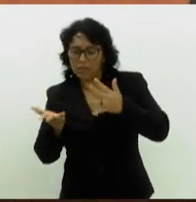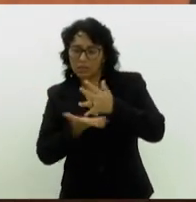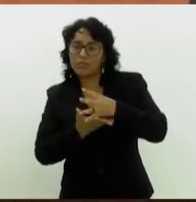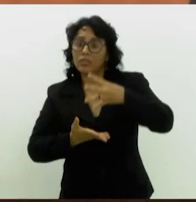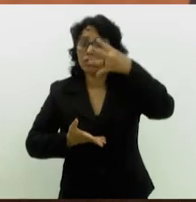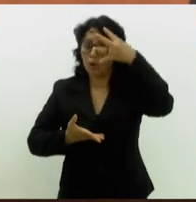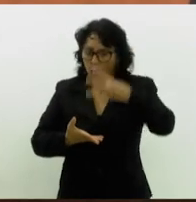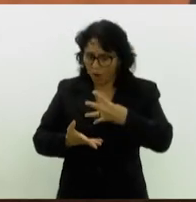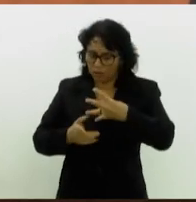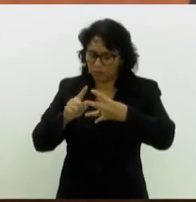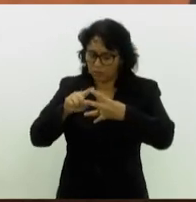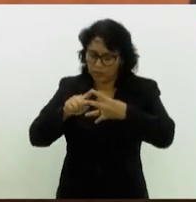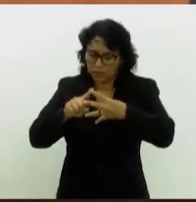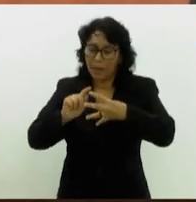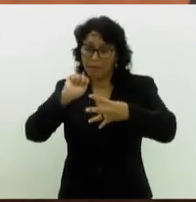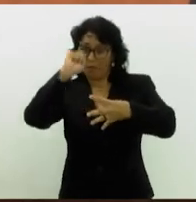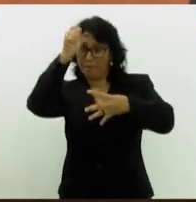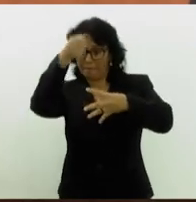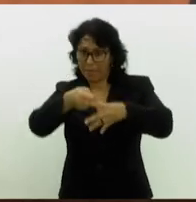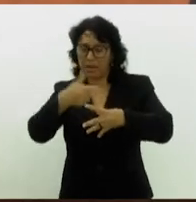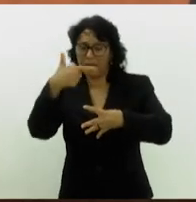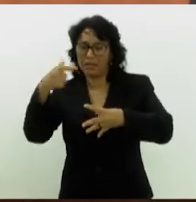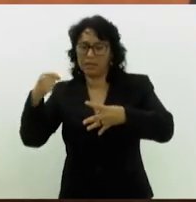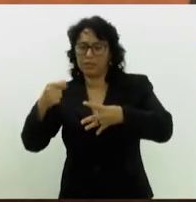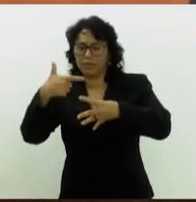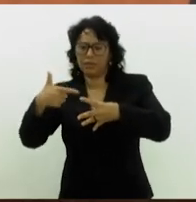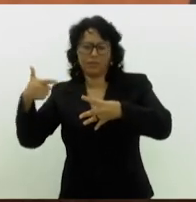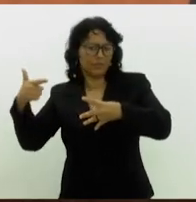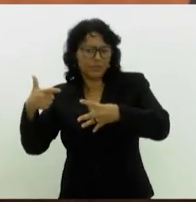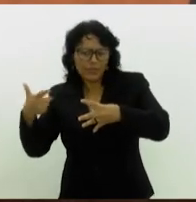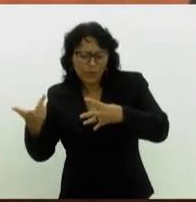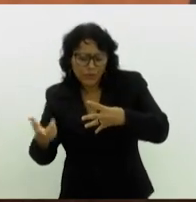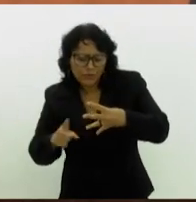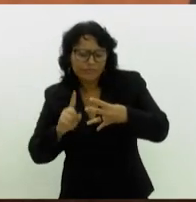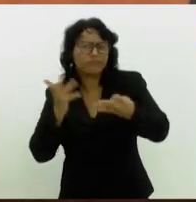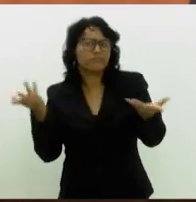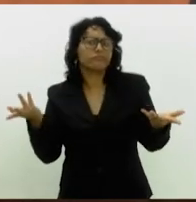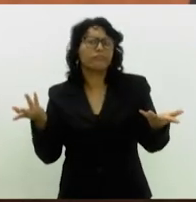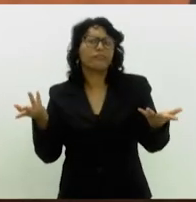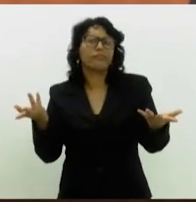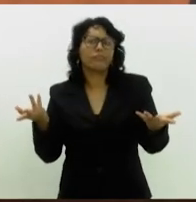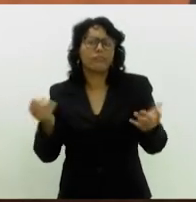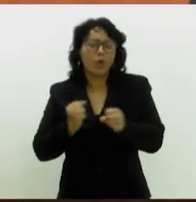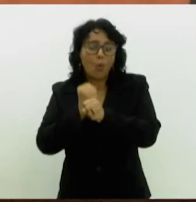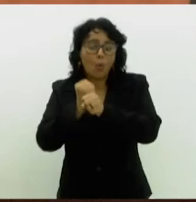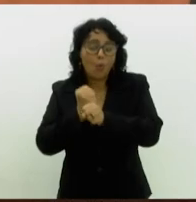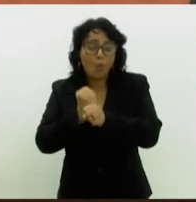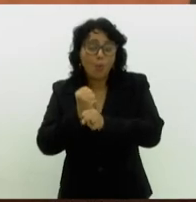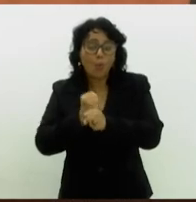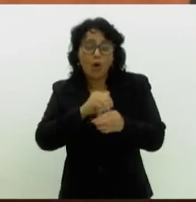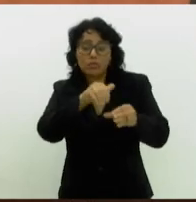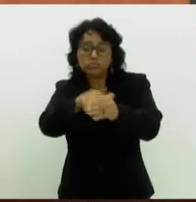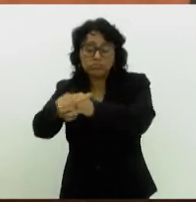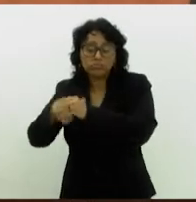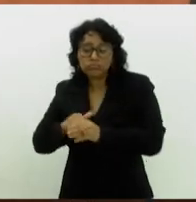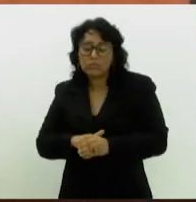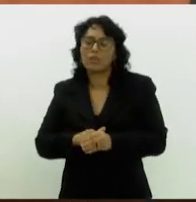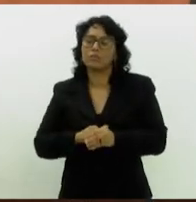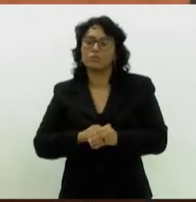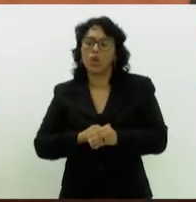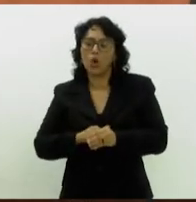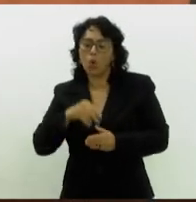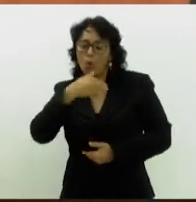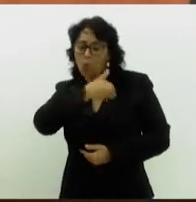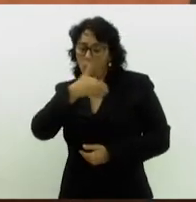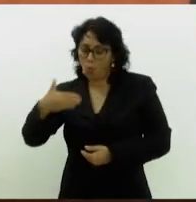foi paga em 2022 Ou seja no ano da eleição o governador cumpriu a lei e pagou a primeira parcela ao